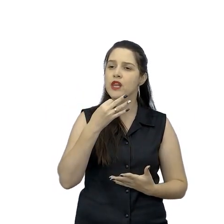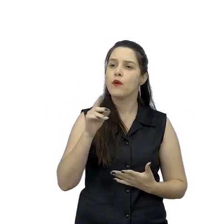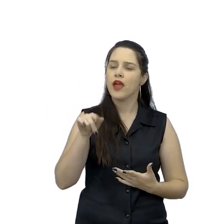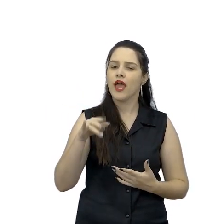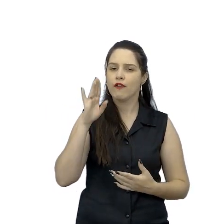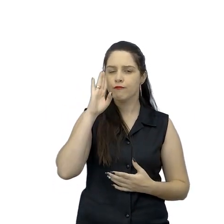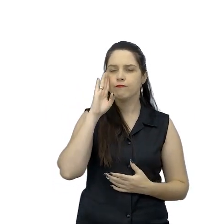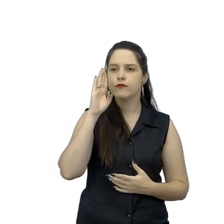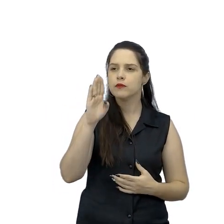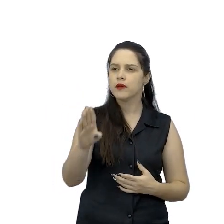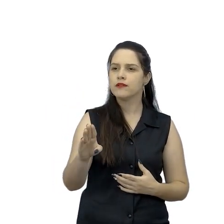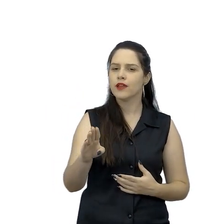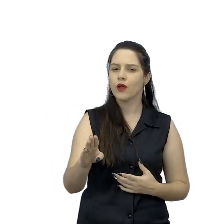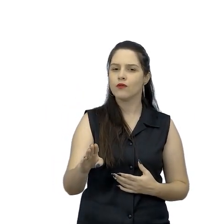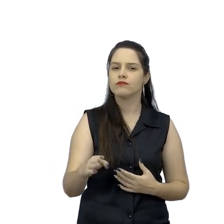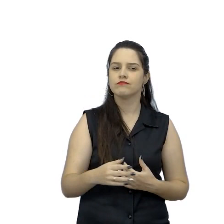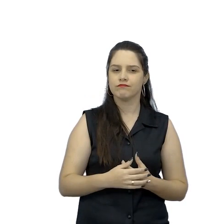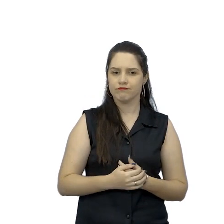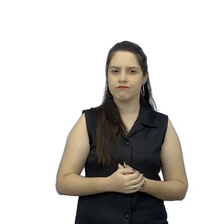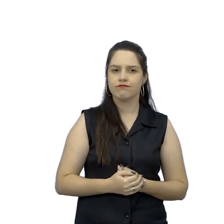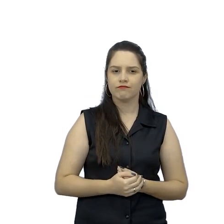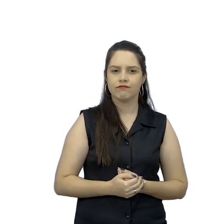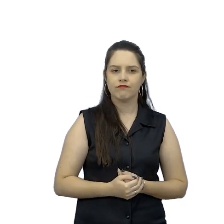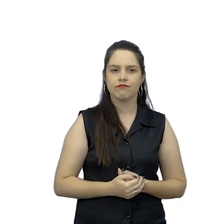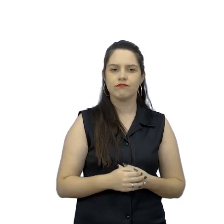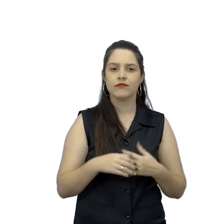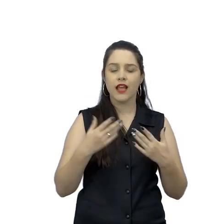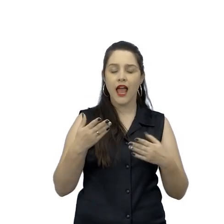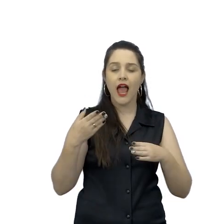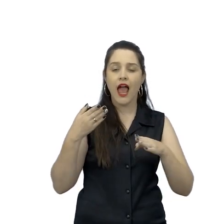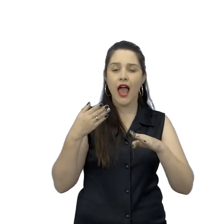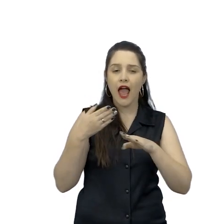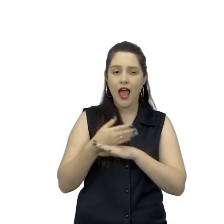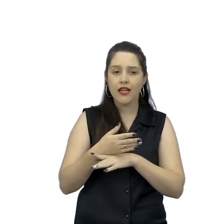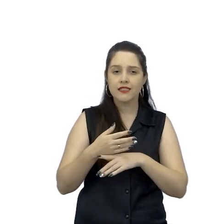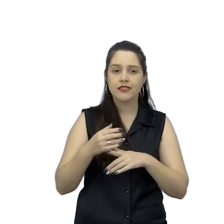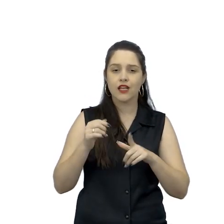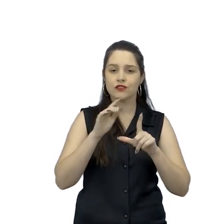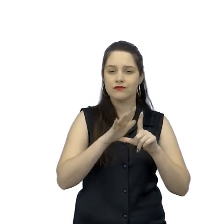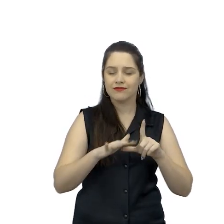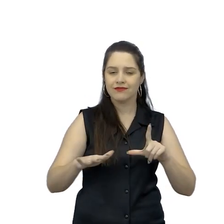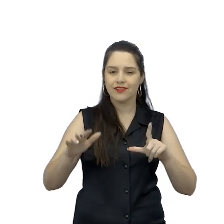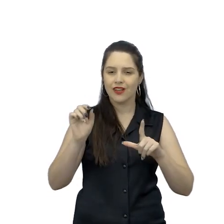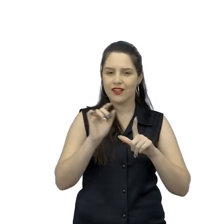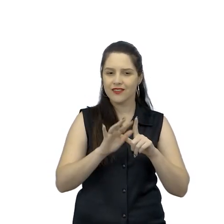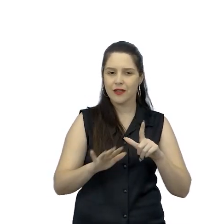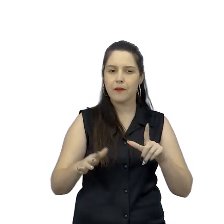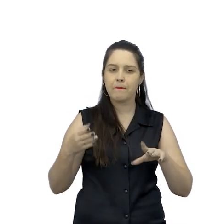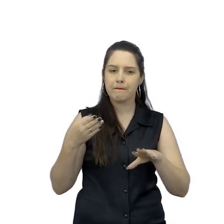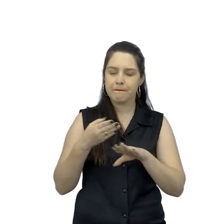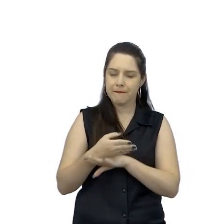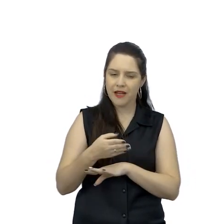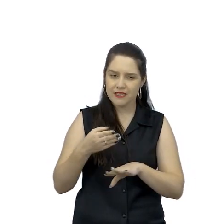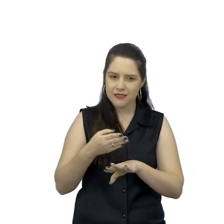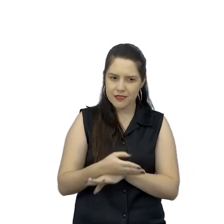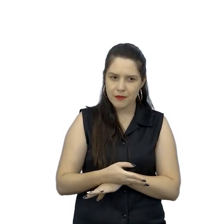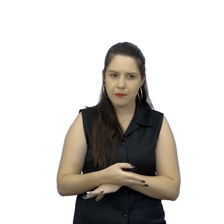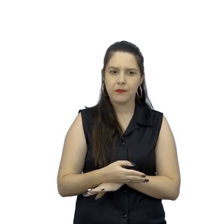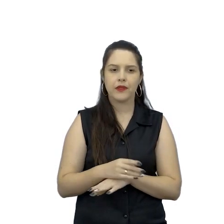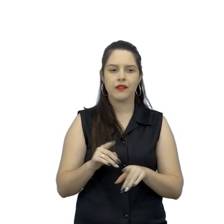para o aperfeiçoamento de futuras ações. Acesse o QR Code que está aqui, participe da